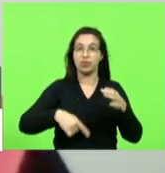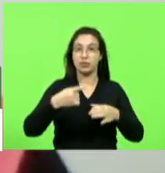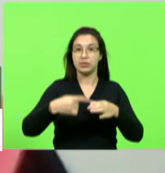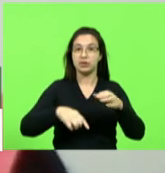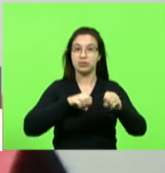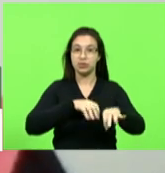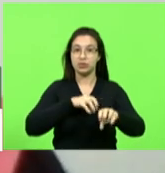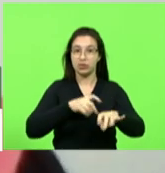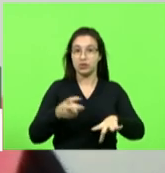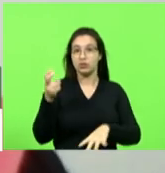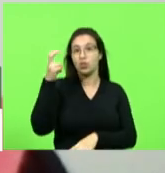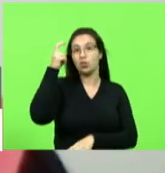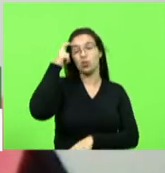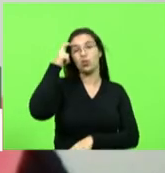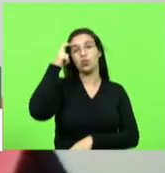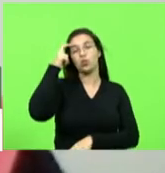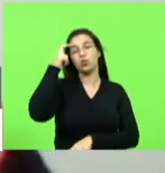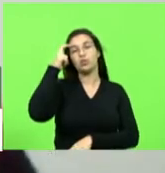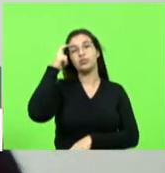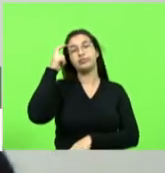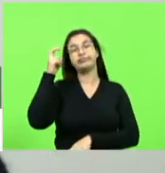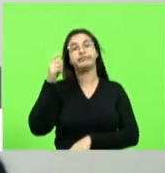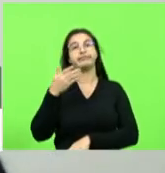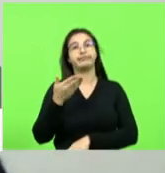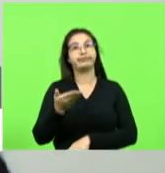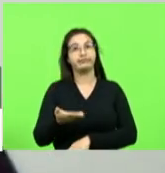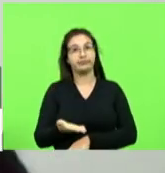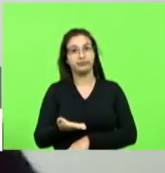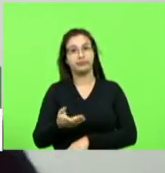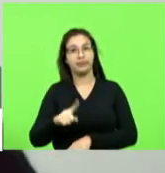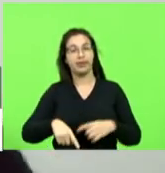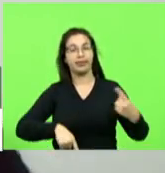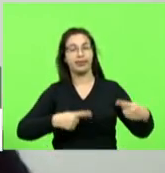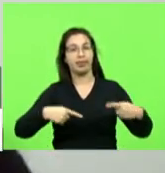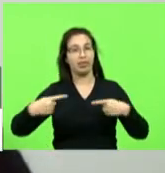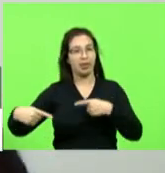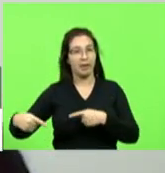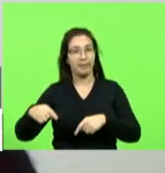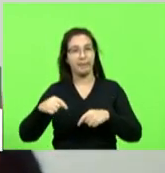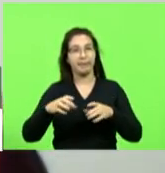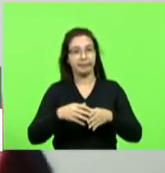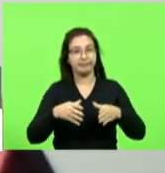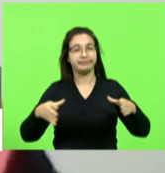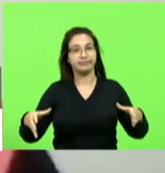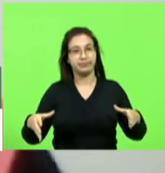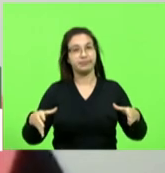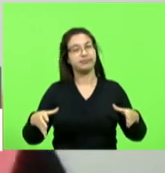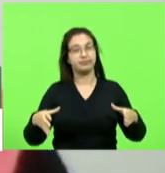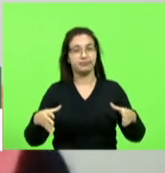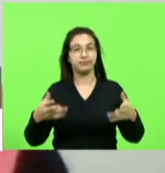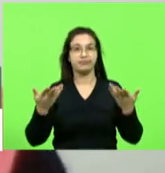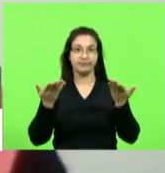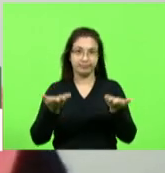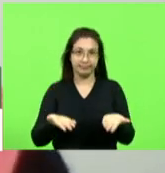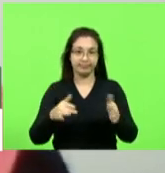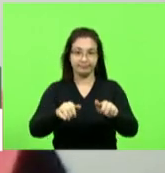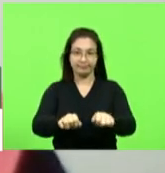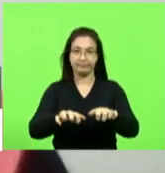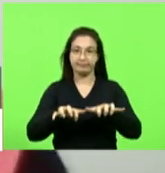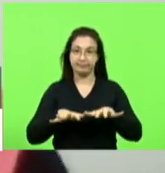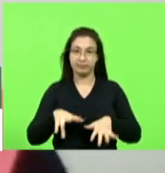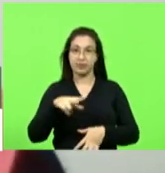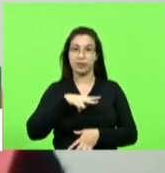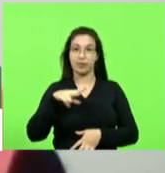Cultura e Desporto, na qual se faz o debate de forma ampla por meio desta audiência pública